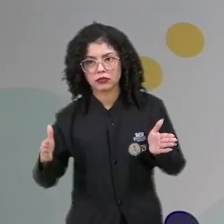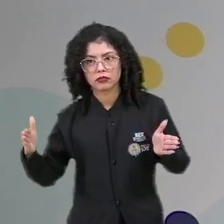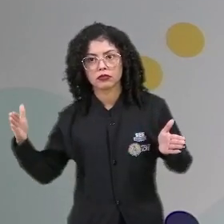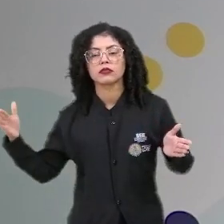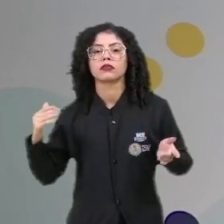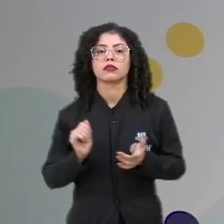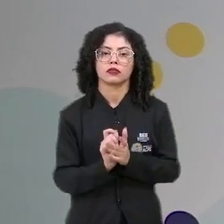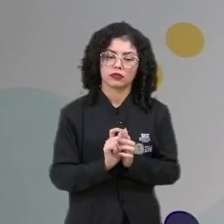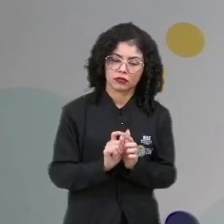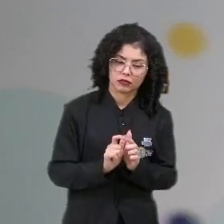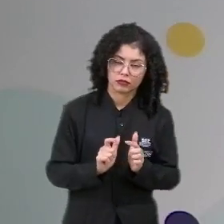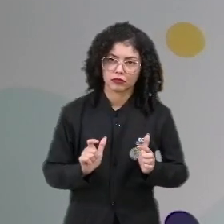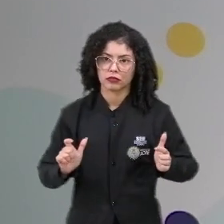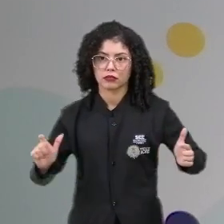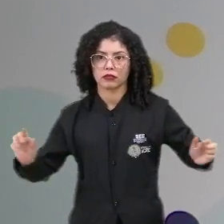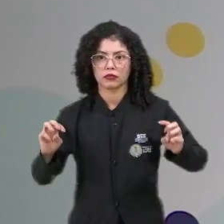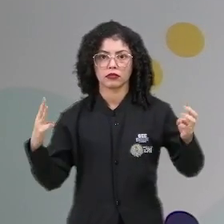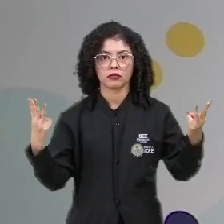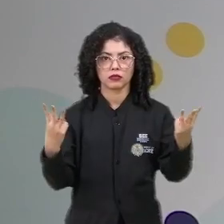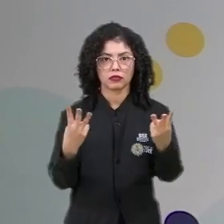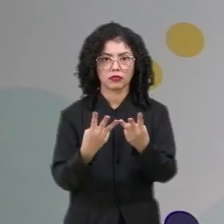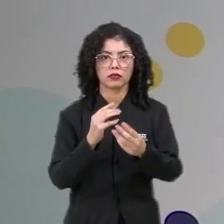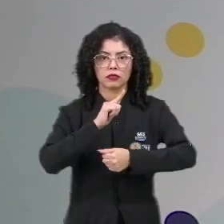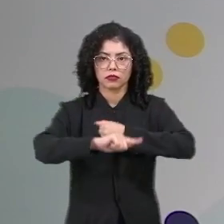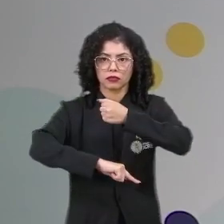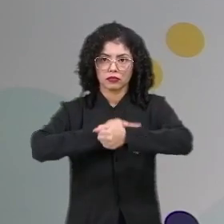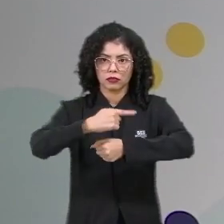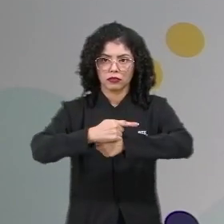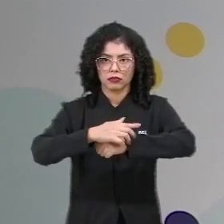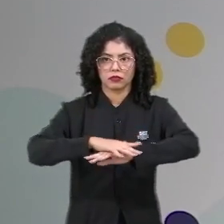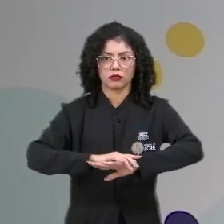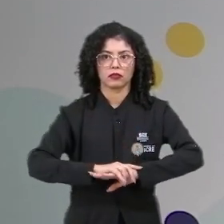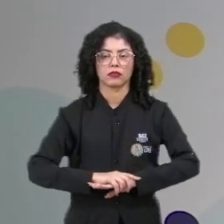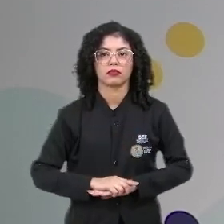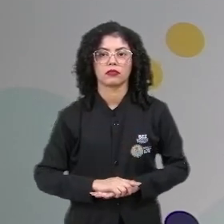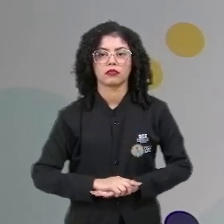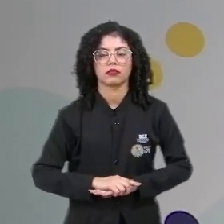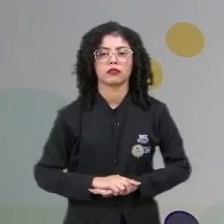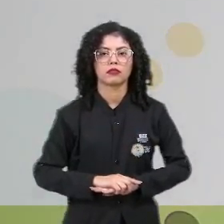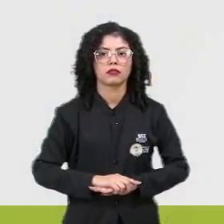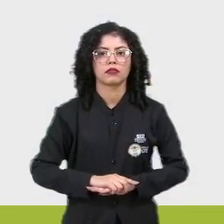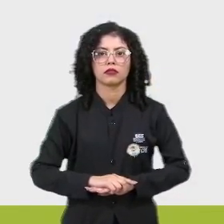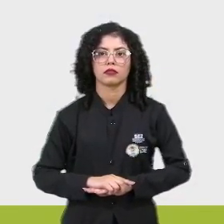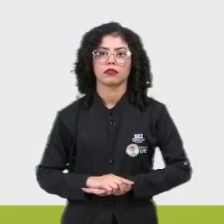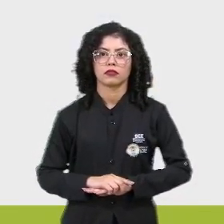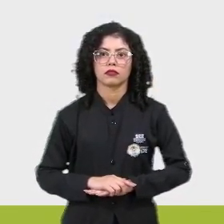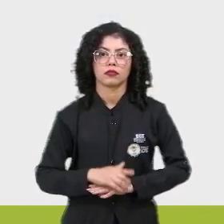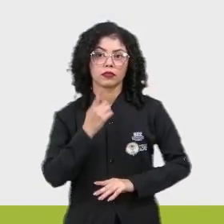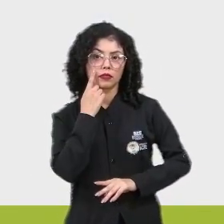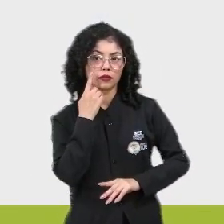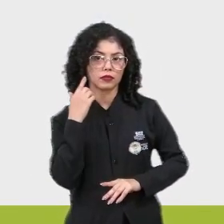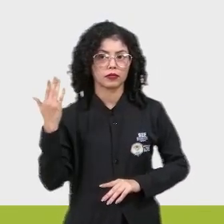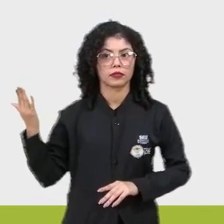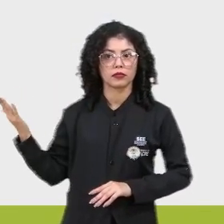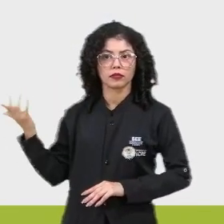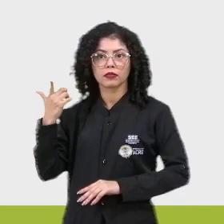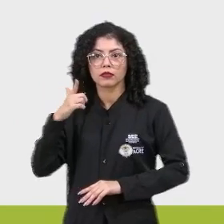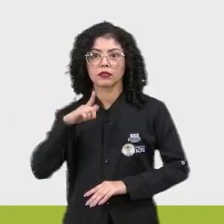em ordem crescente de massa atômica. E se você